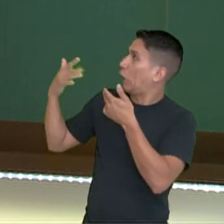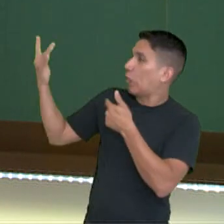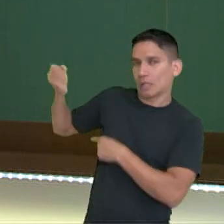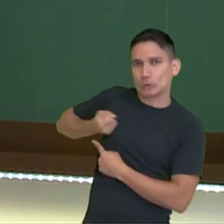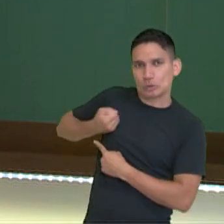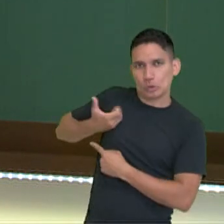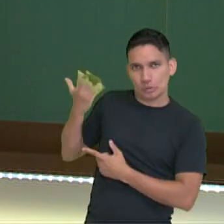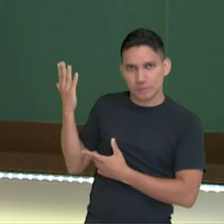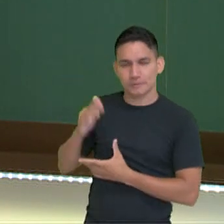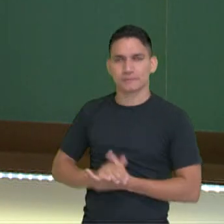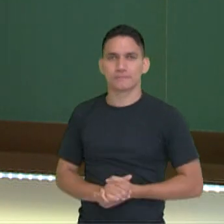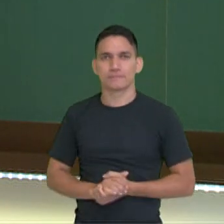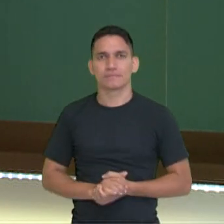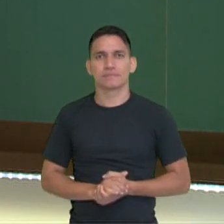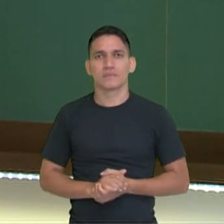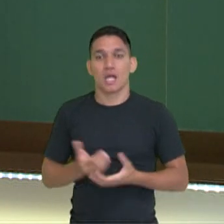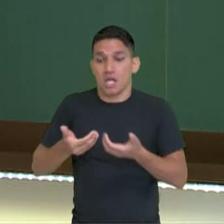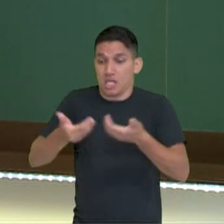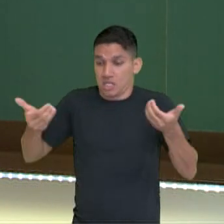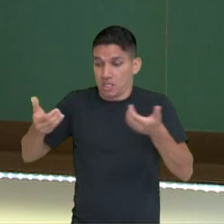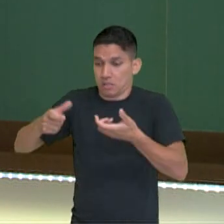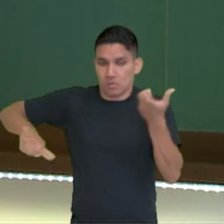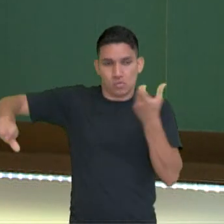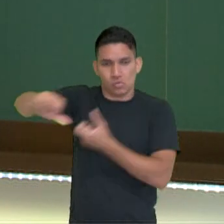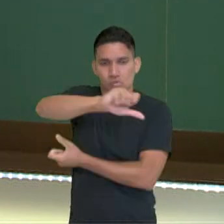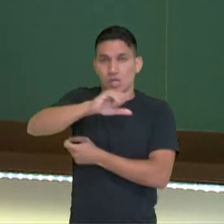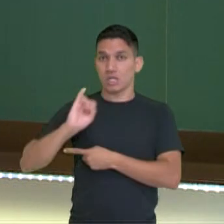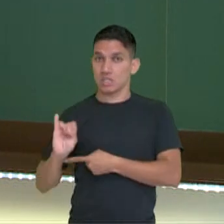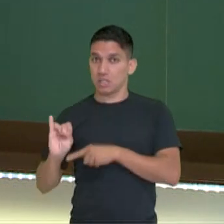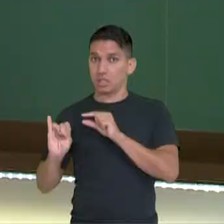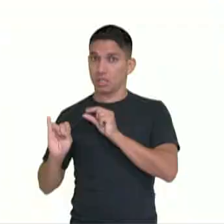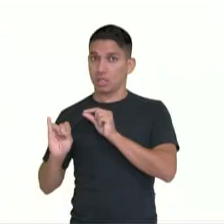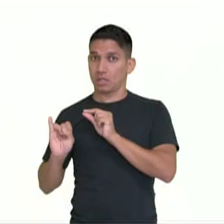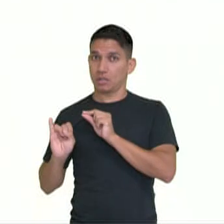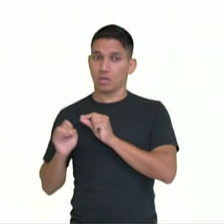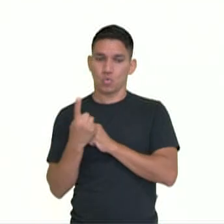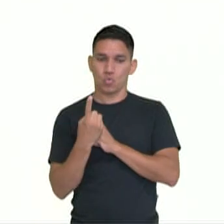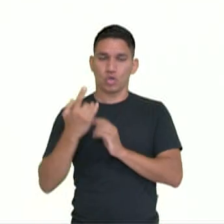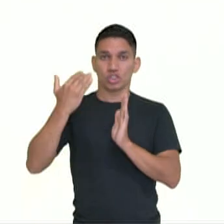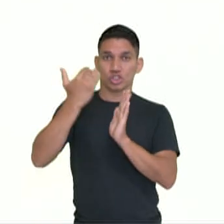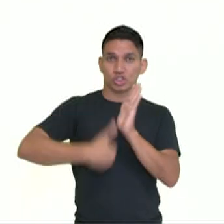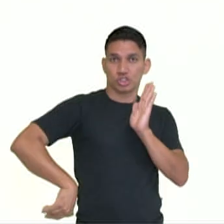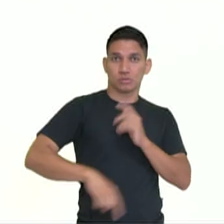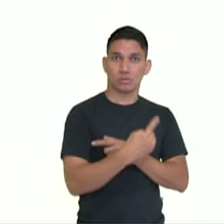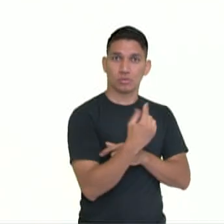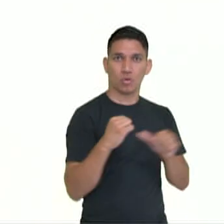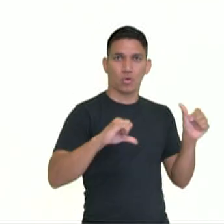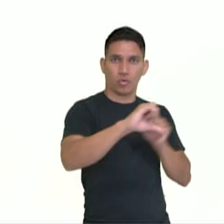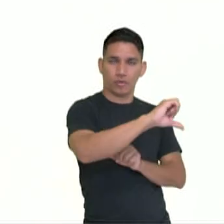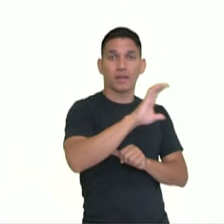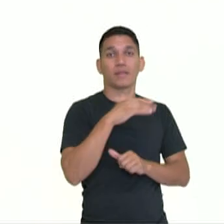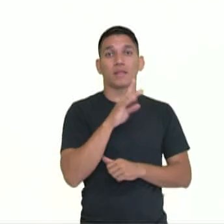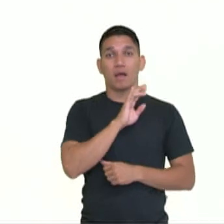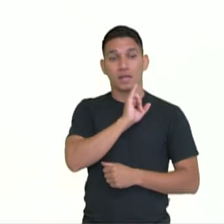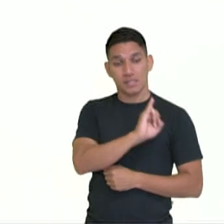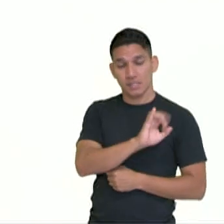1,17452554. Vamos isolar o i. Passa 1 diminuindo para o outro lado. Portanto, ficamos que o i